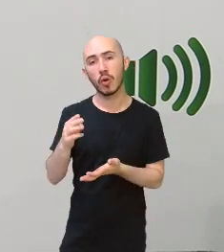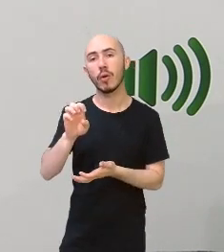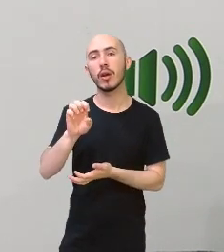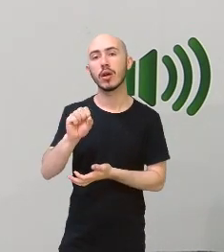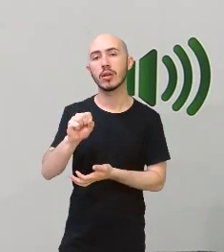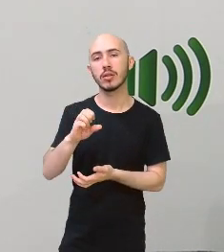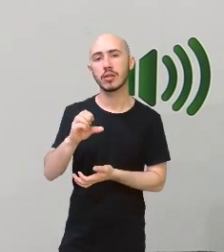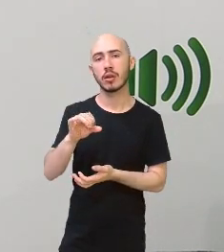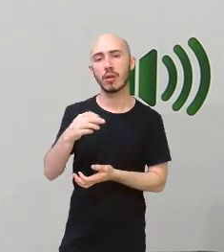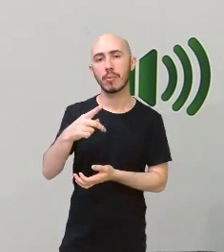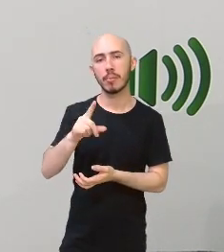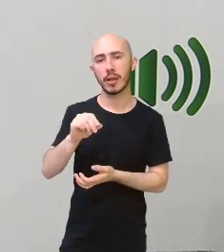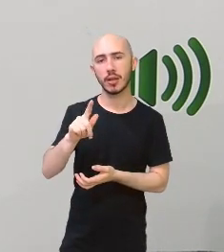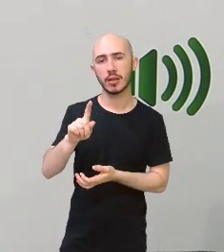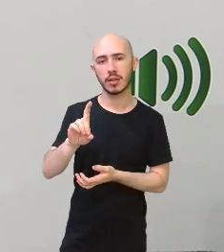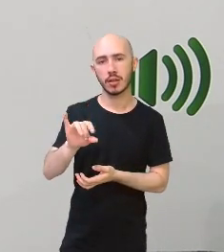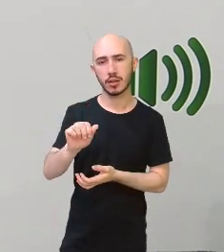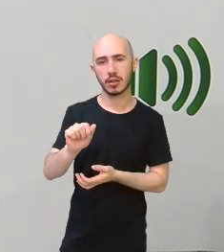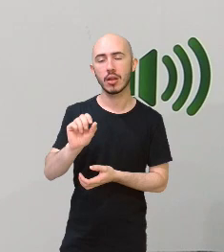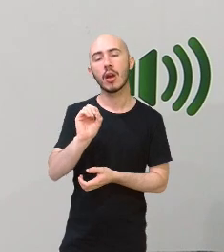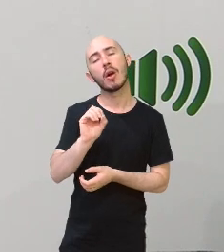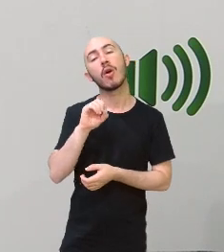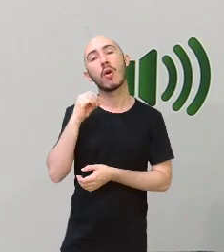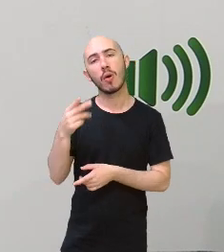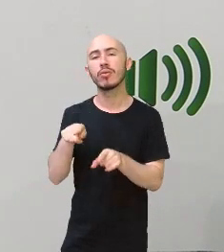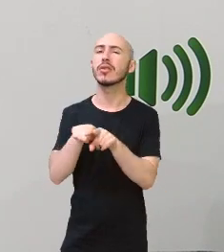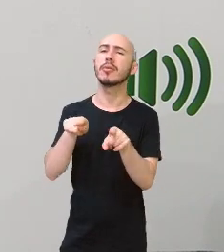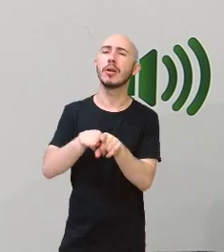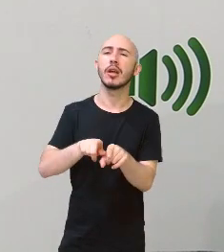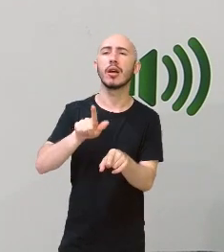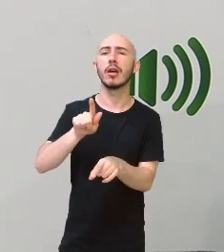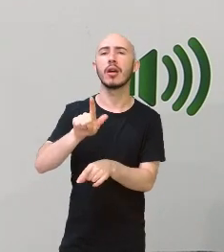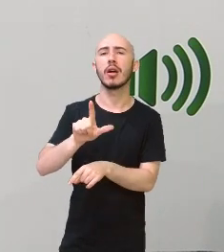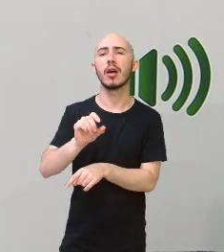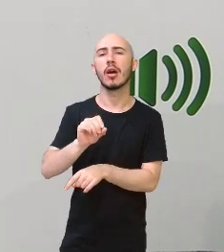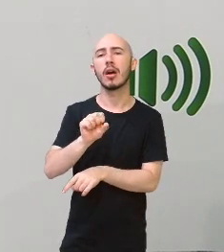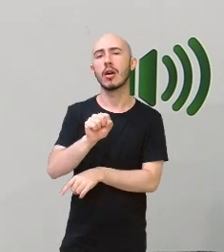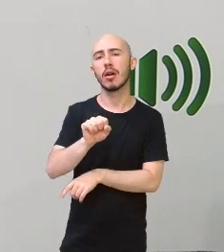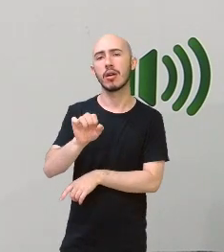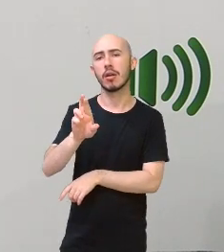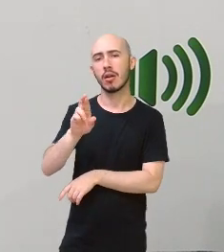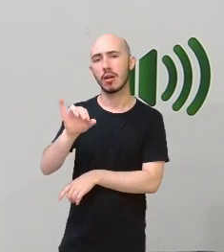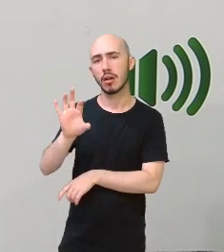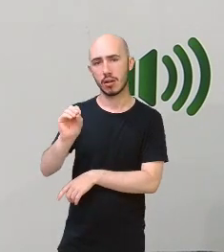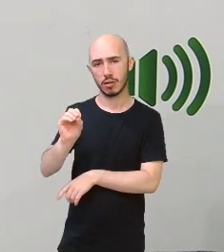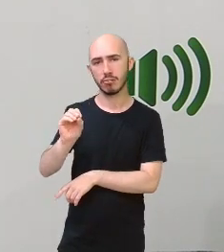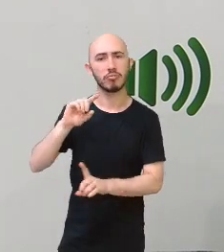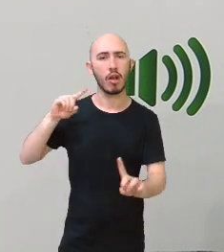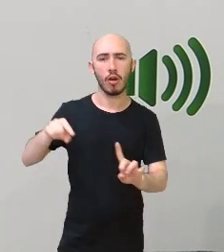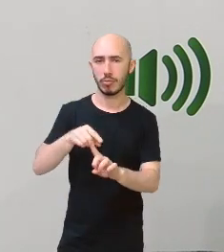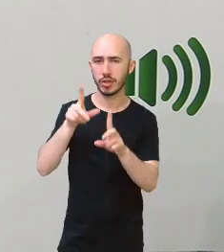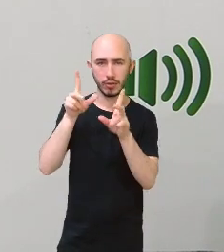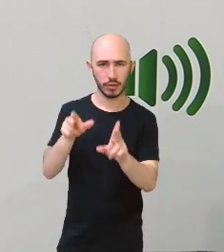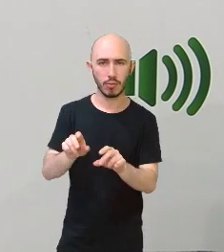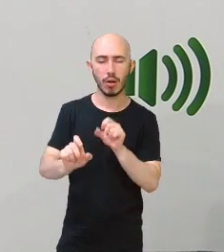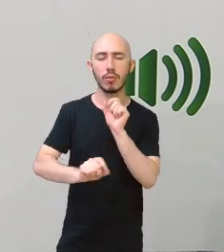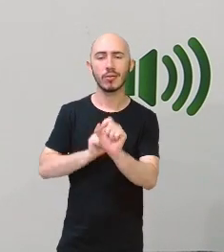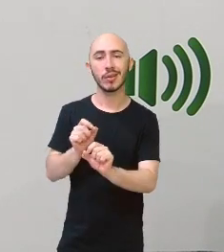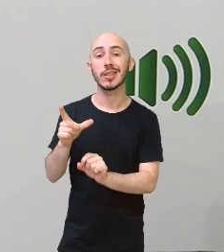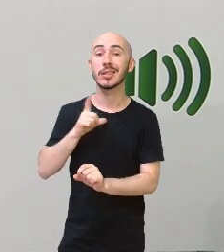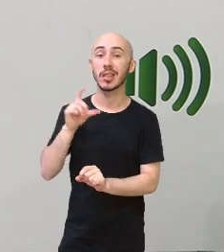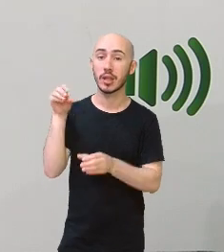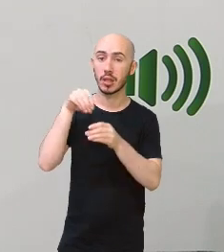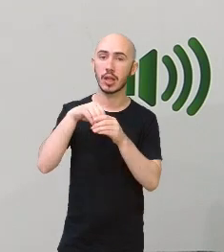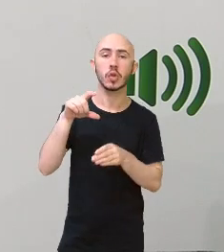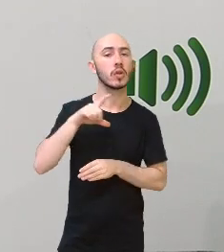enciclopédia, certo? Ou como ele fala, o glossário, que tem basicamente o mesmo objetivo de um dicionário, então, se ele se encontra